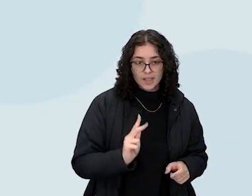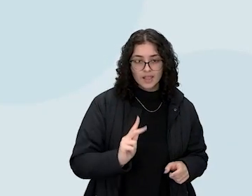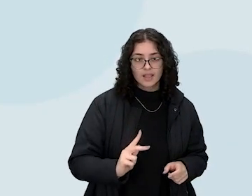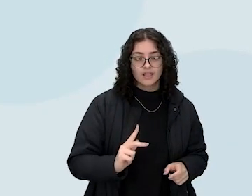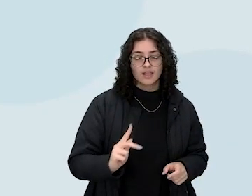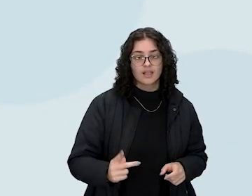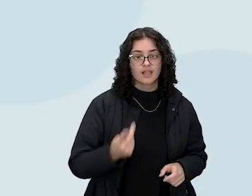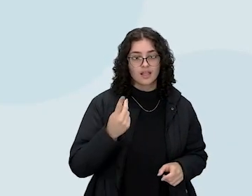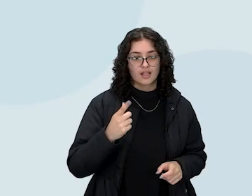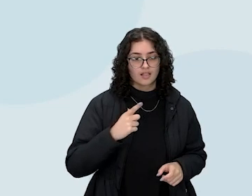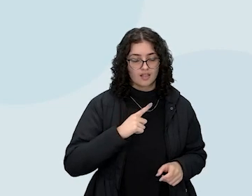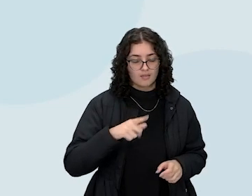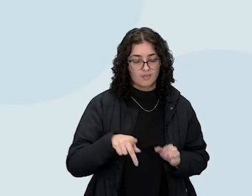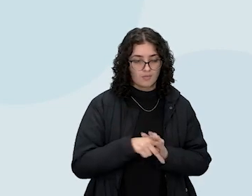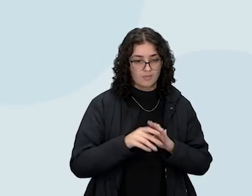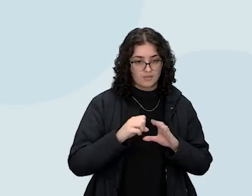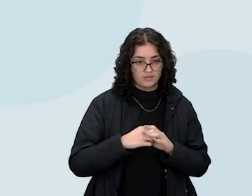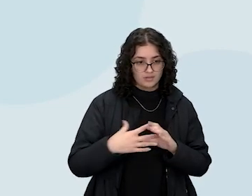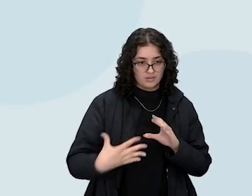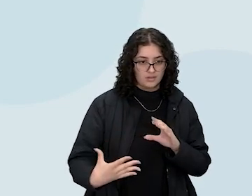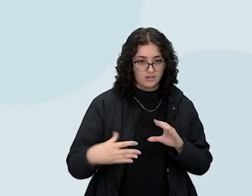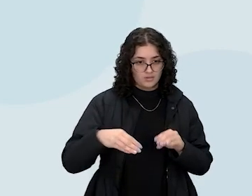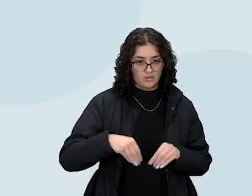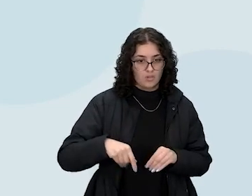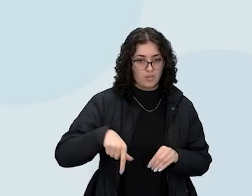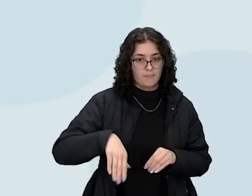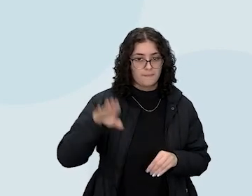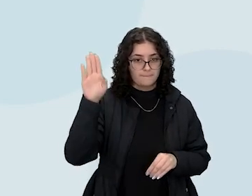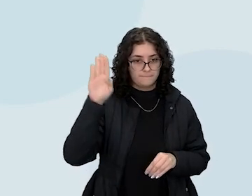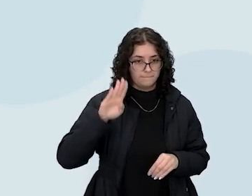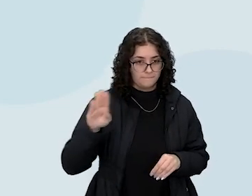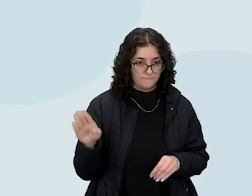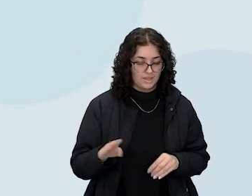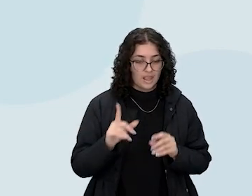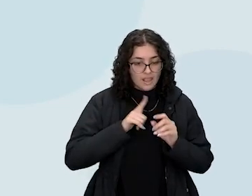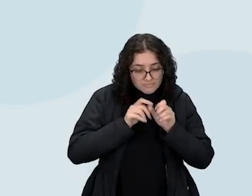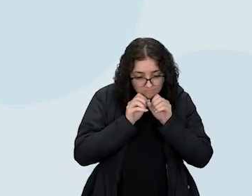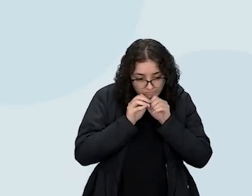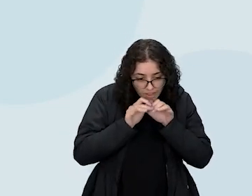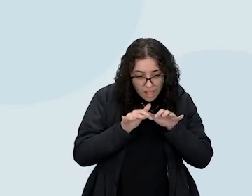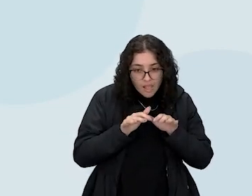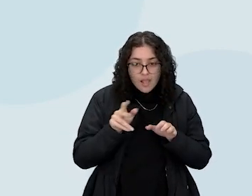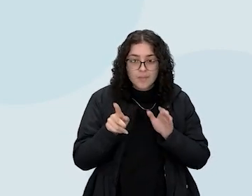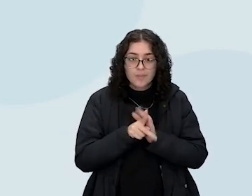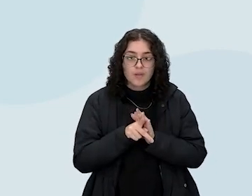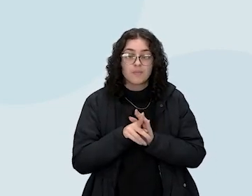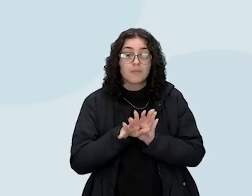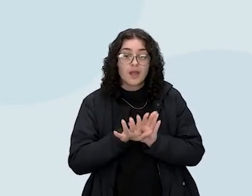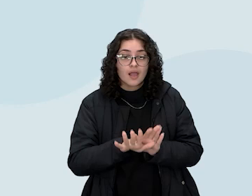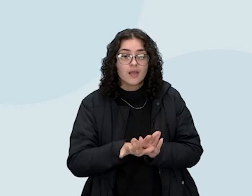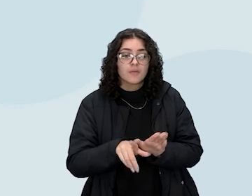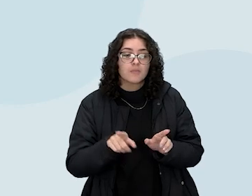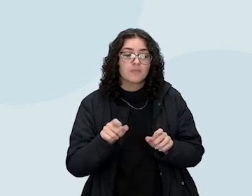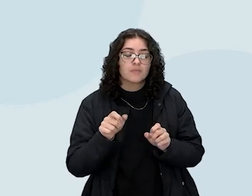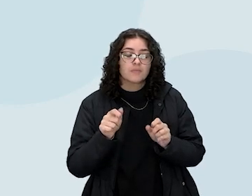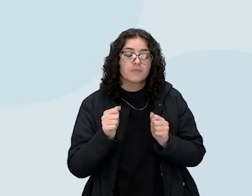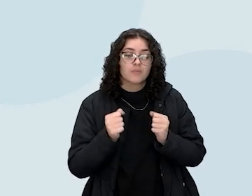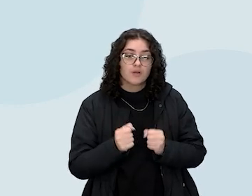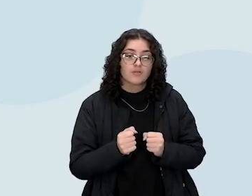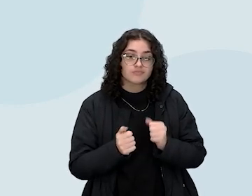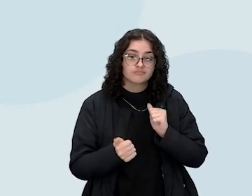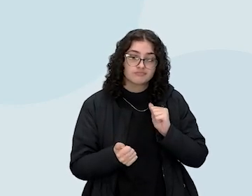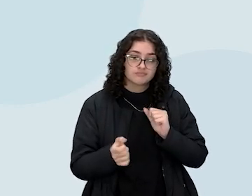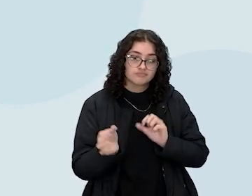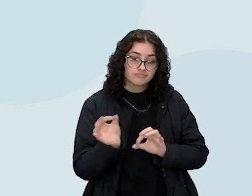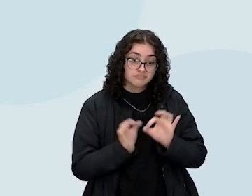ácido, características do solo brasileiro, por isso que é essa intenção. Mas a gente pode manipular